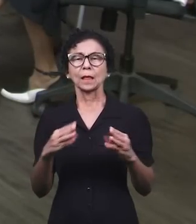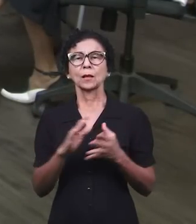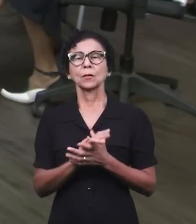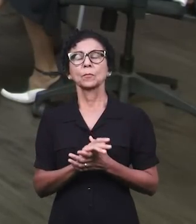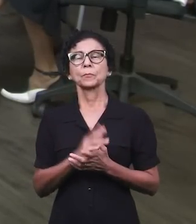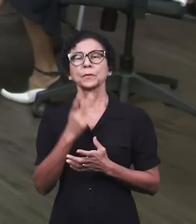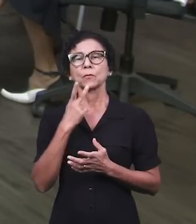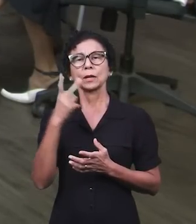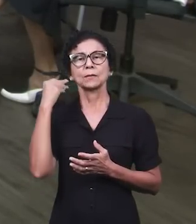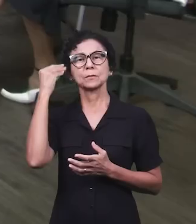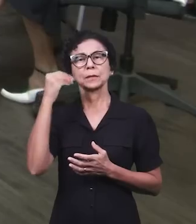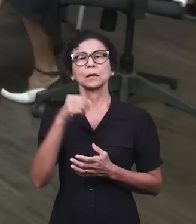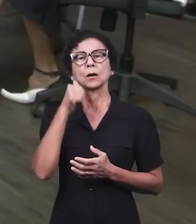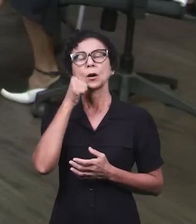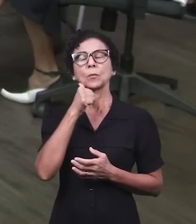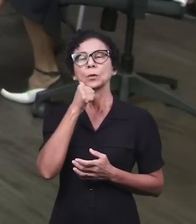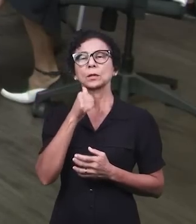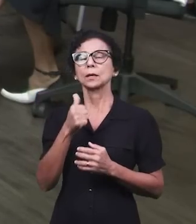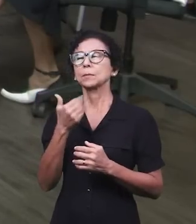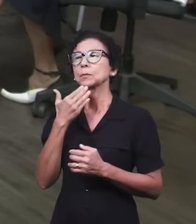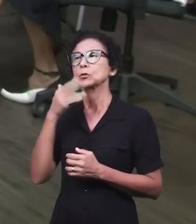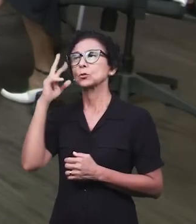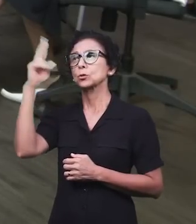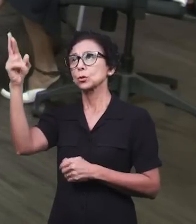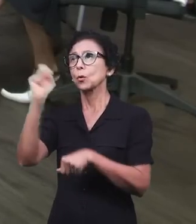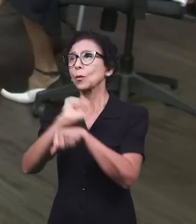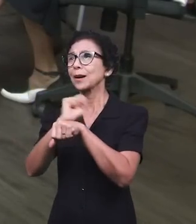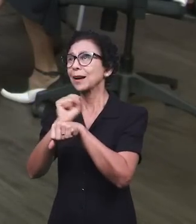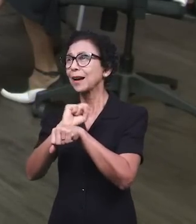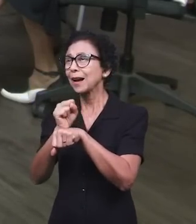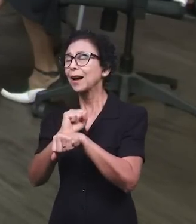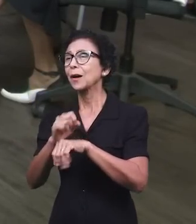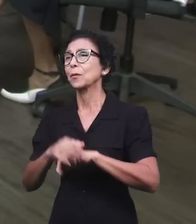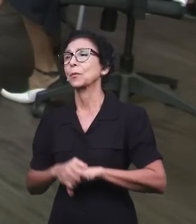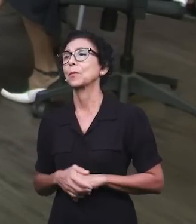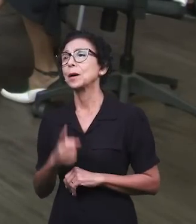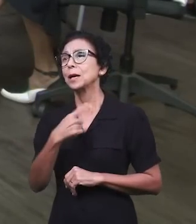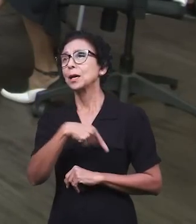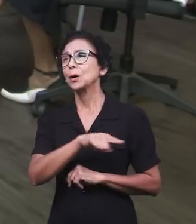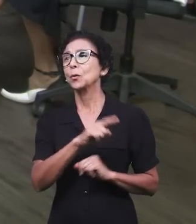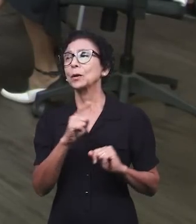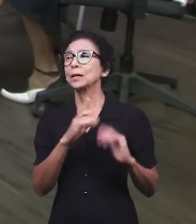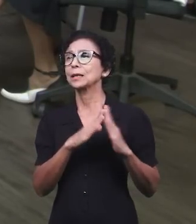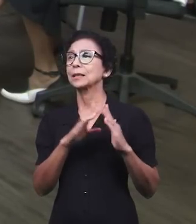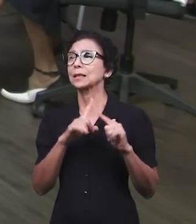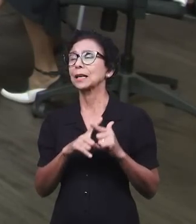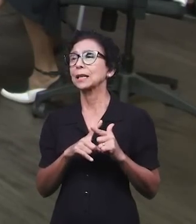orou muito ao Senhor para o Senhor dar um carro a ela. No dia que ela comprou o carro, não ia mais para a igreja para não sujar o carro.